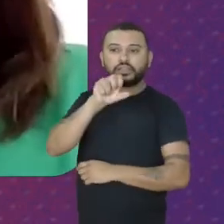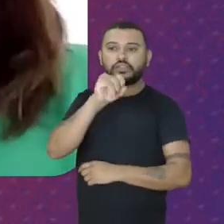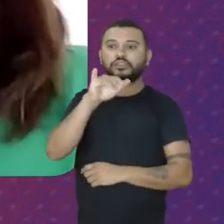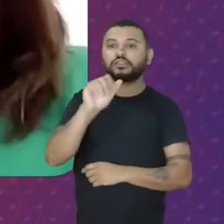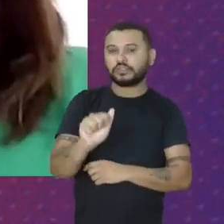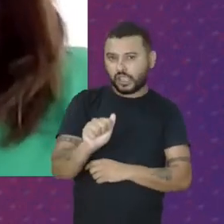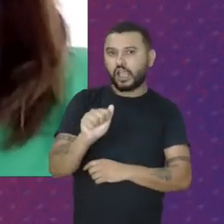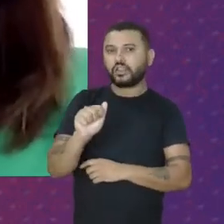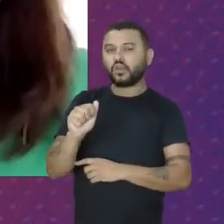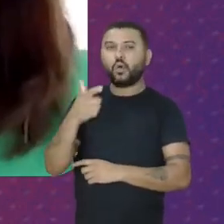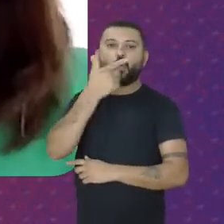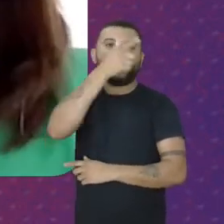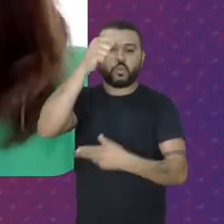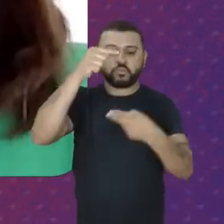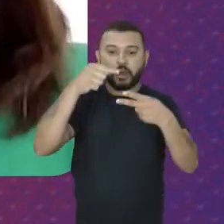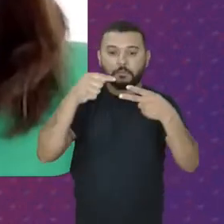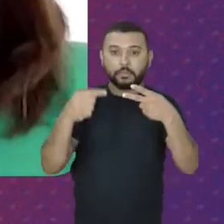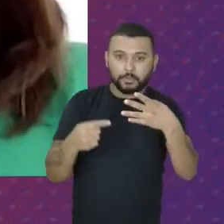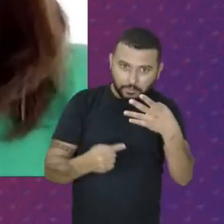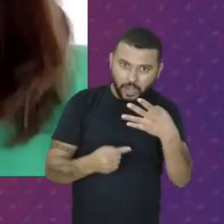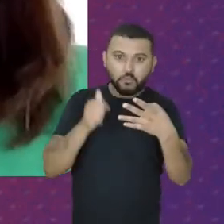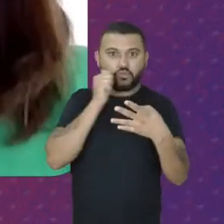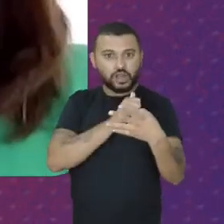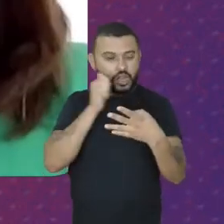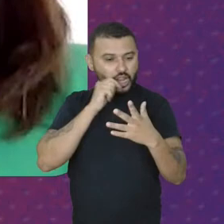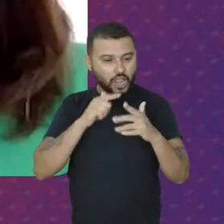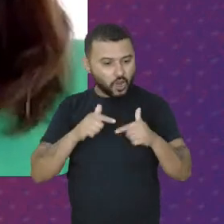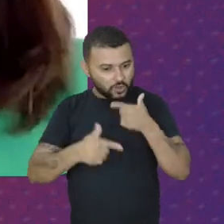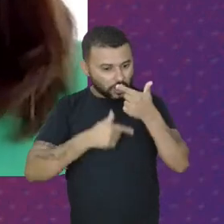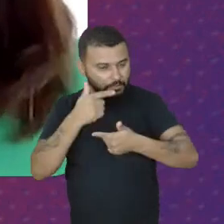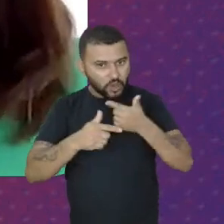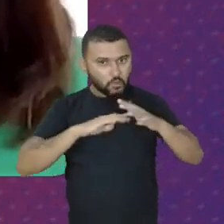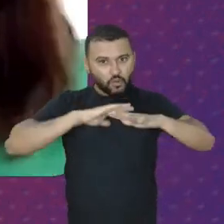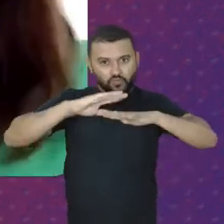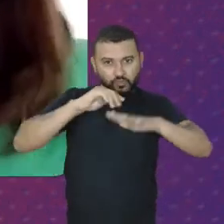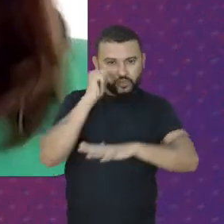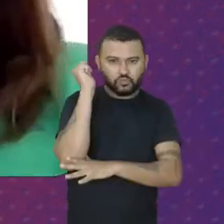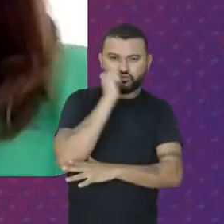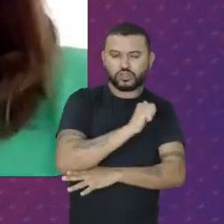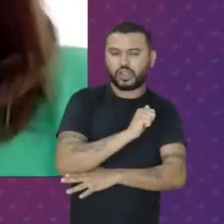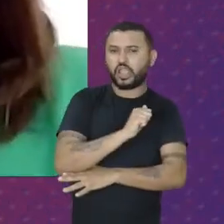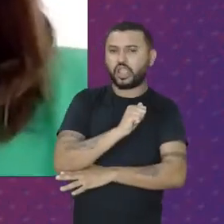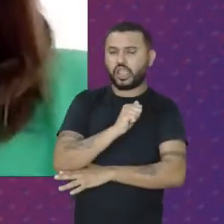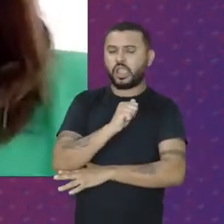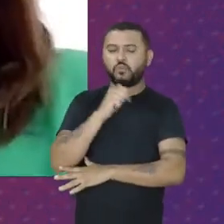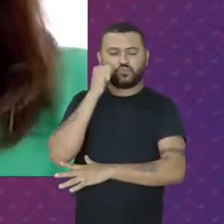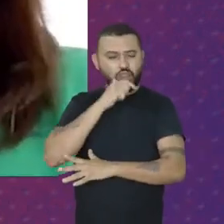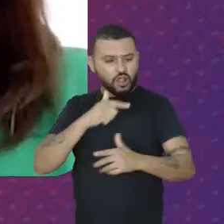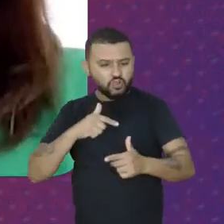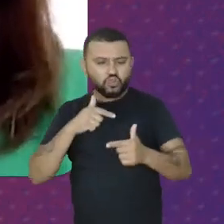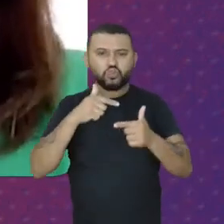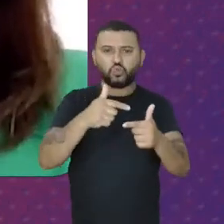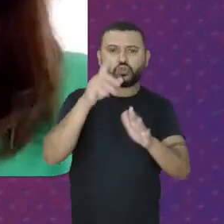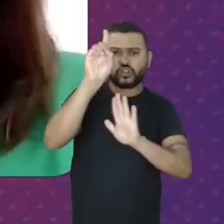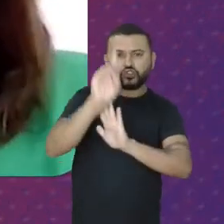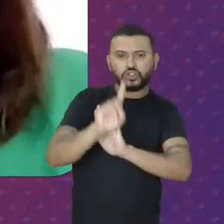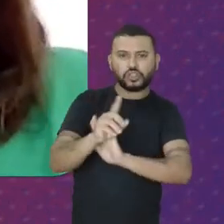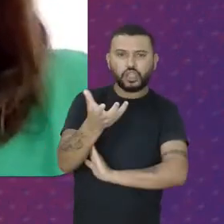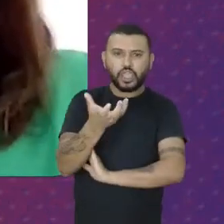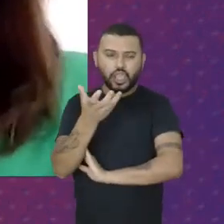tantas feministas, tantas mulheres sufragistas que lutaram pelo